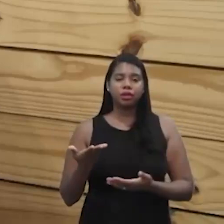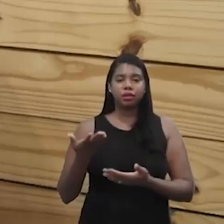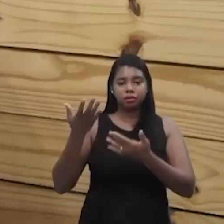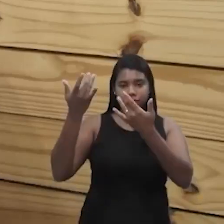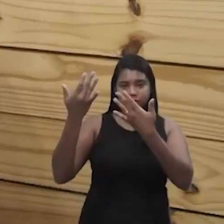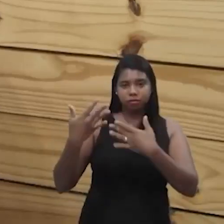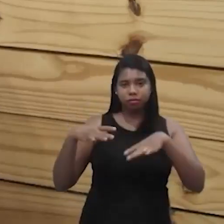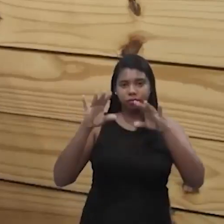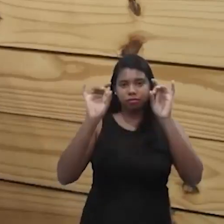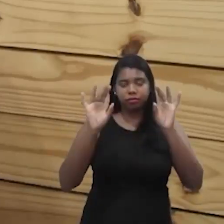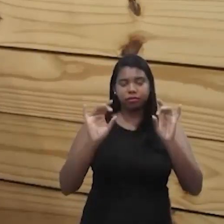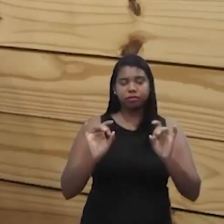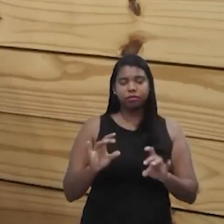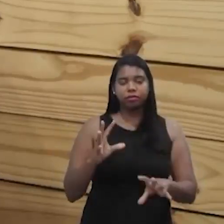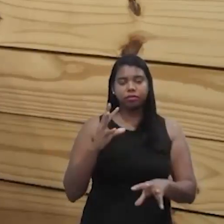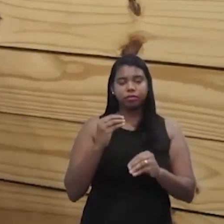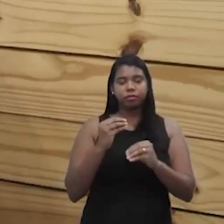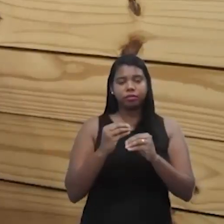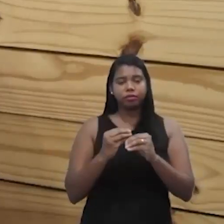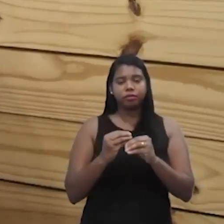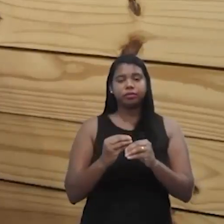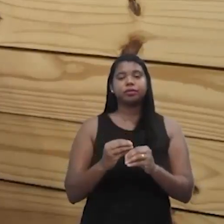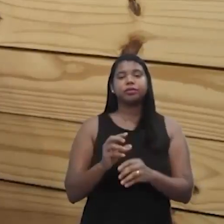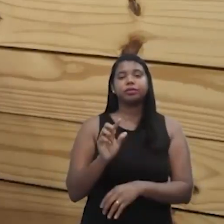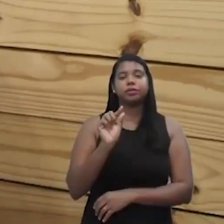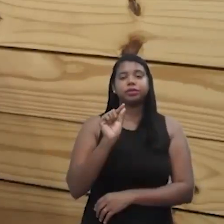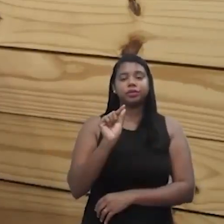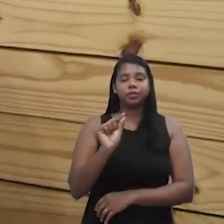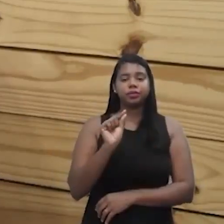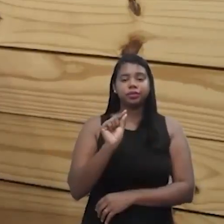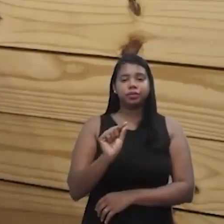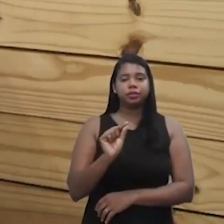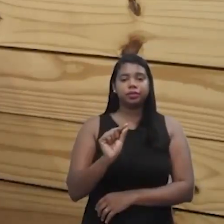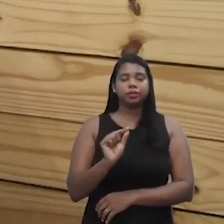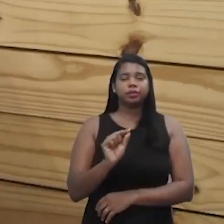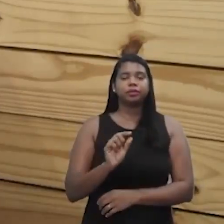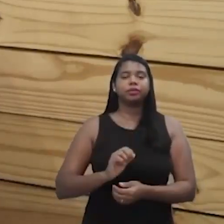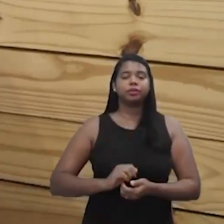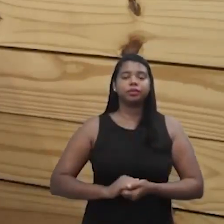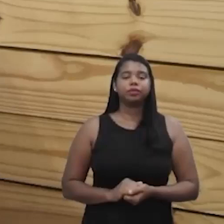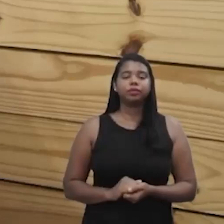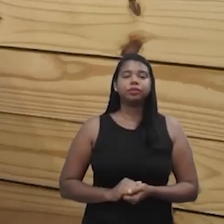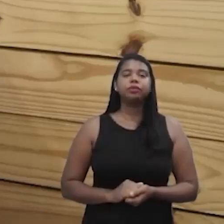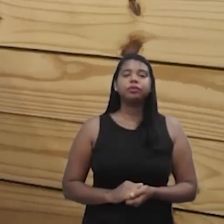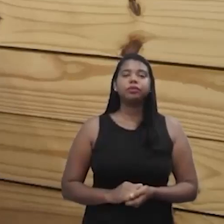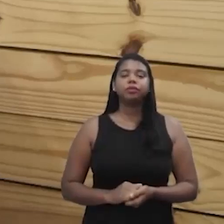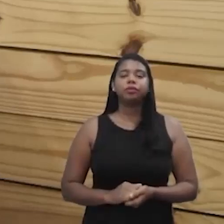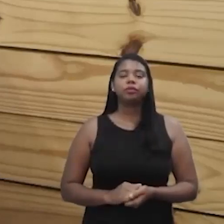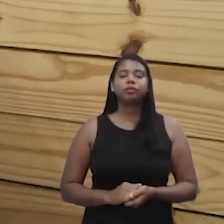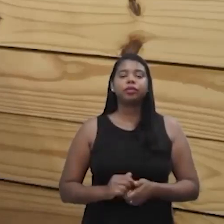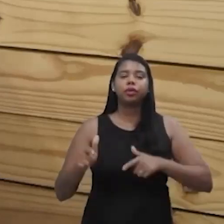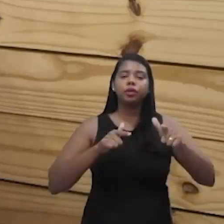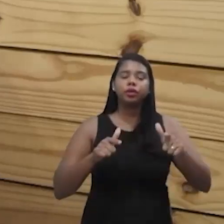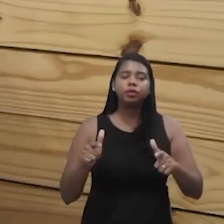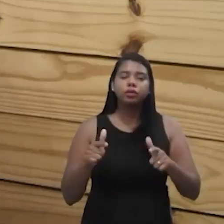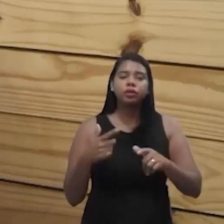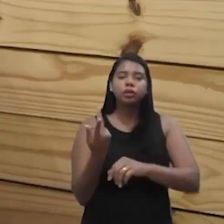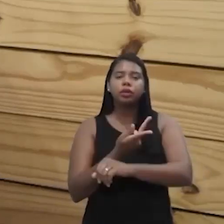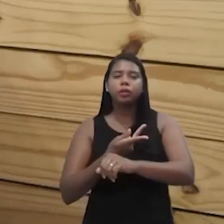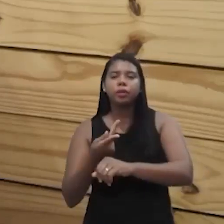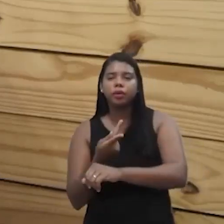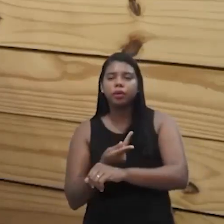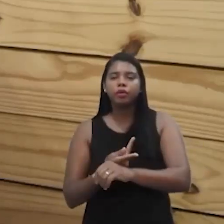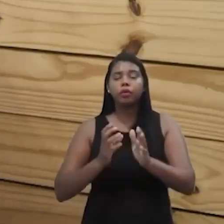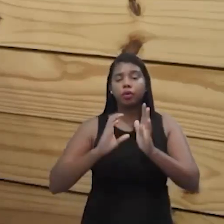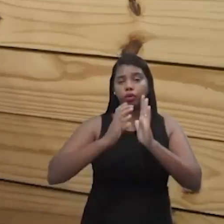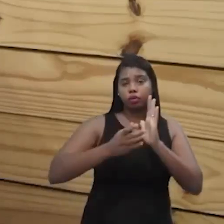em especial era o fato de que o que se exige hoje, o que o mercado hoje procura